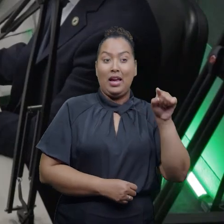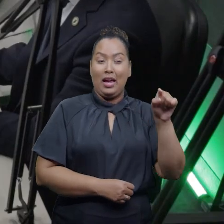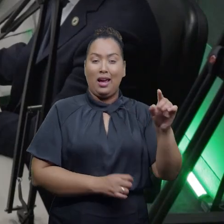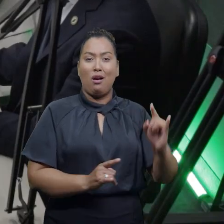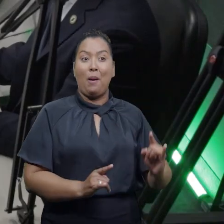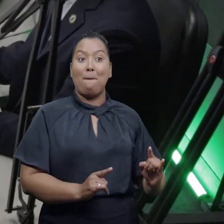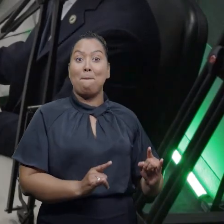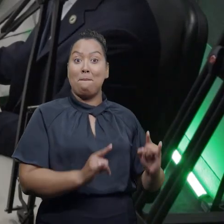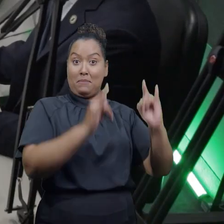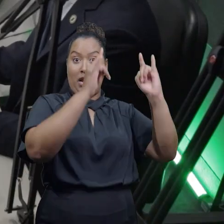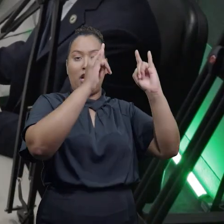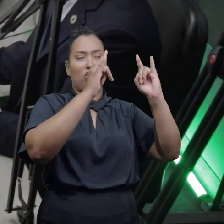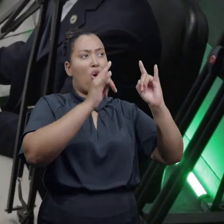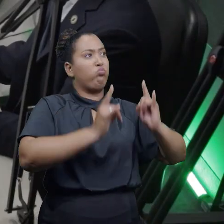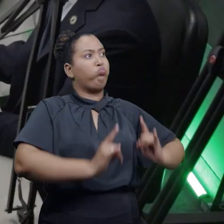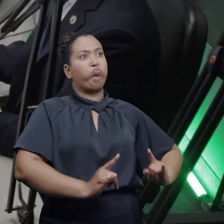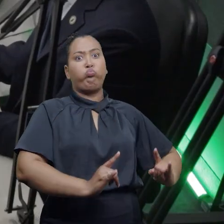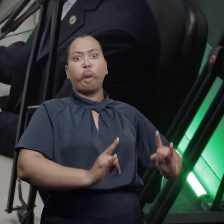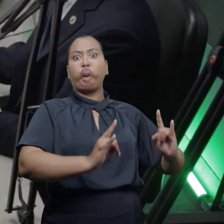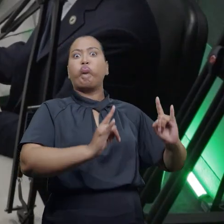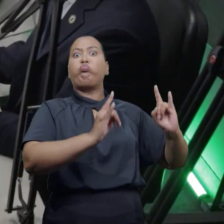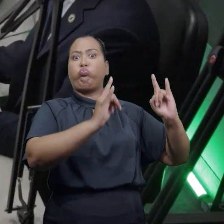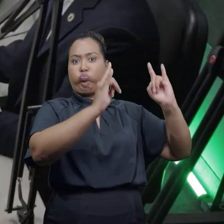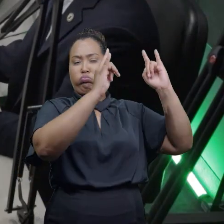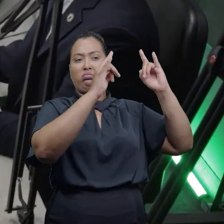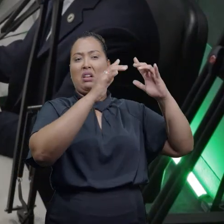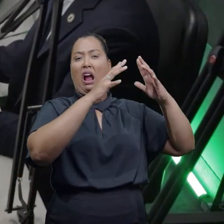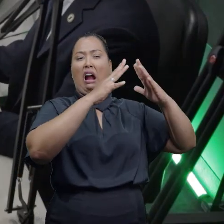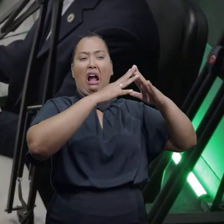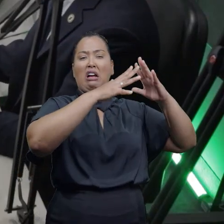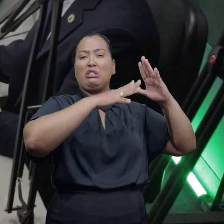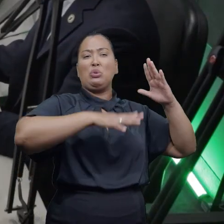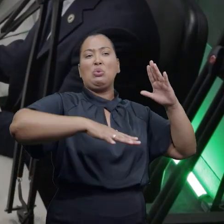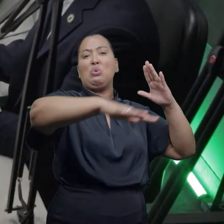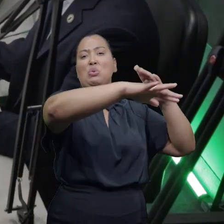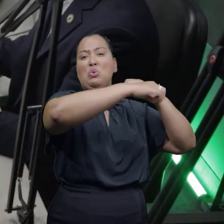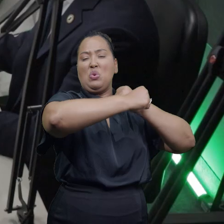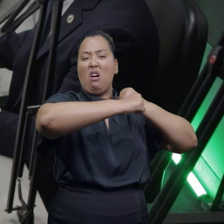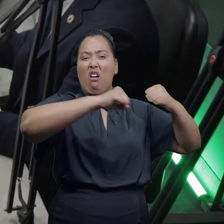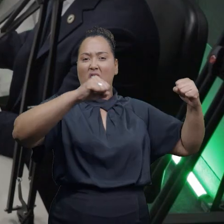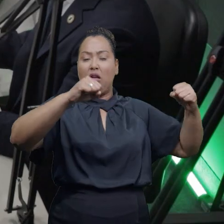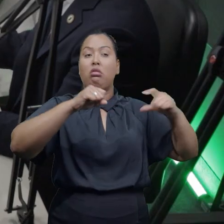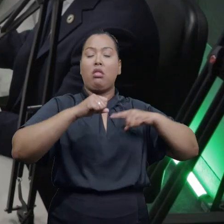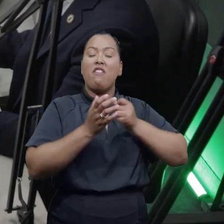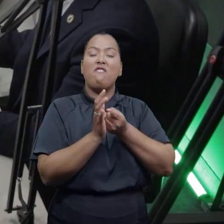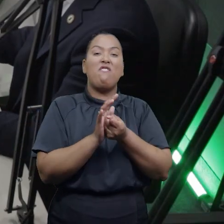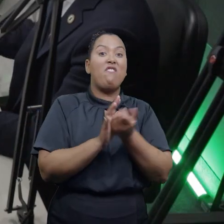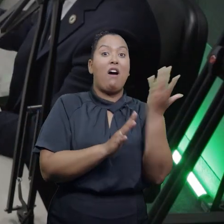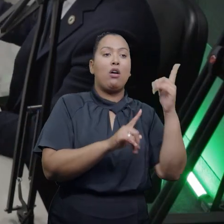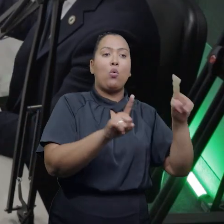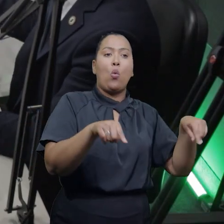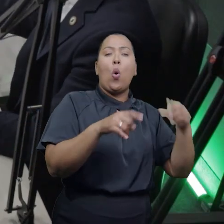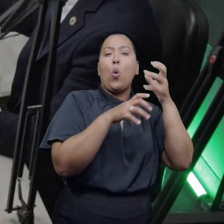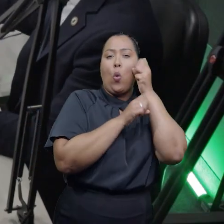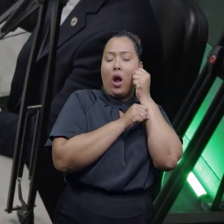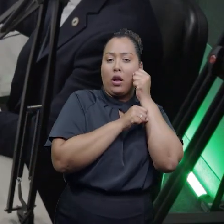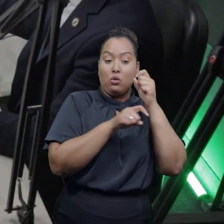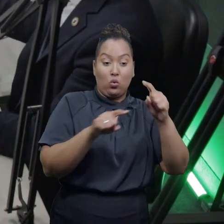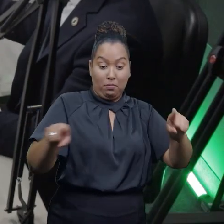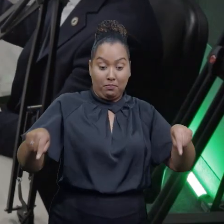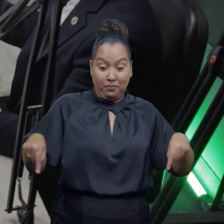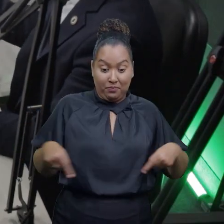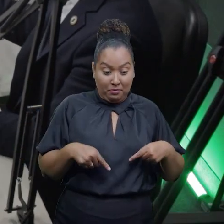Polícia de Campinas, é um prédio relativamente grande e ali você tem uma série de quartos, né? São